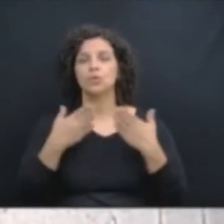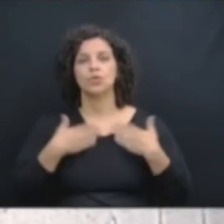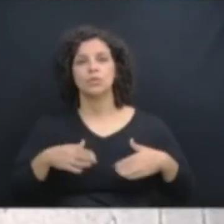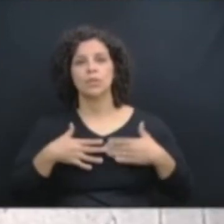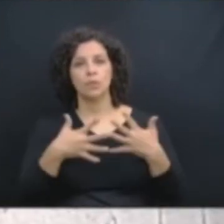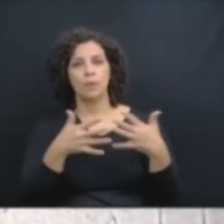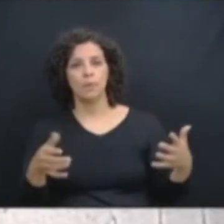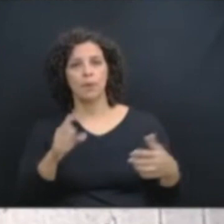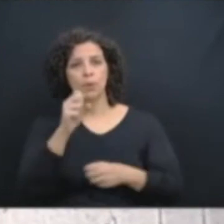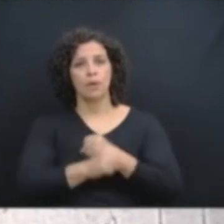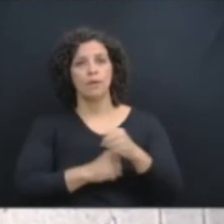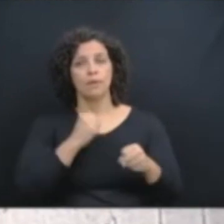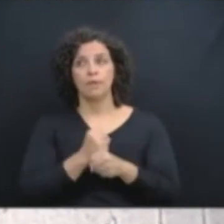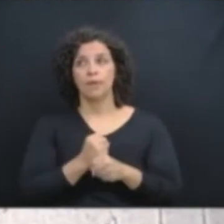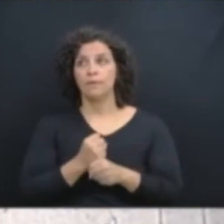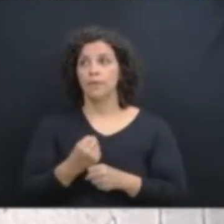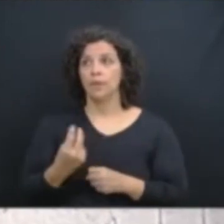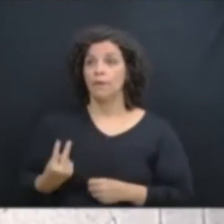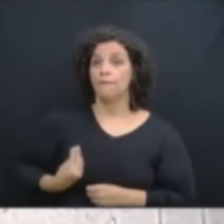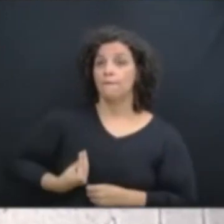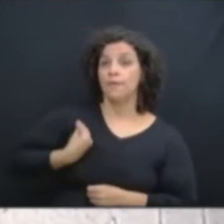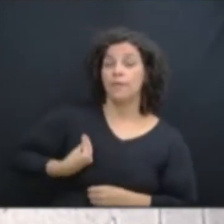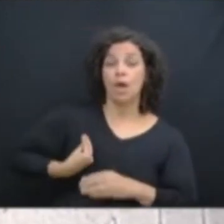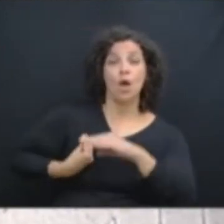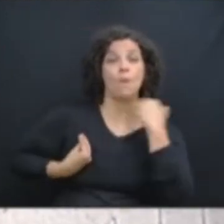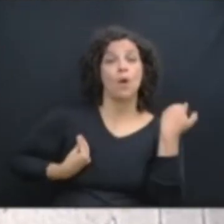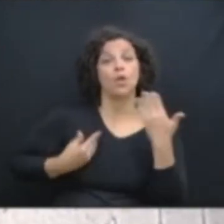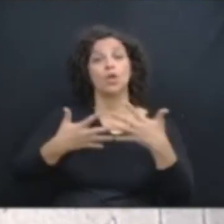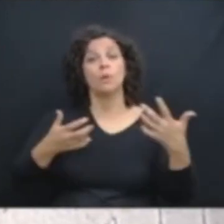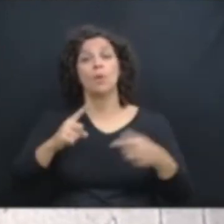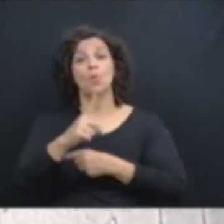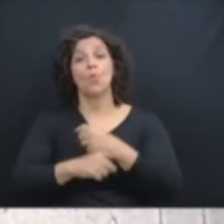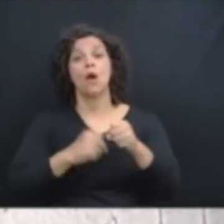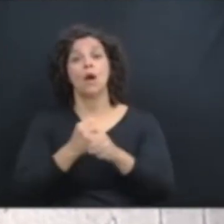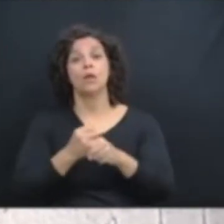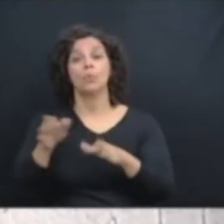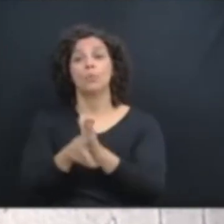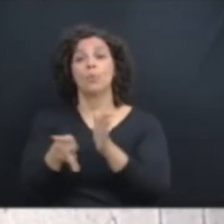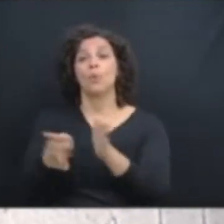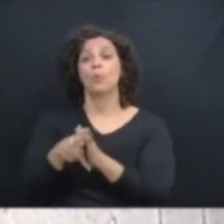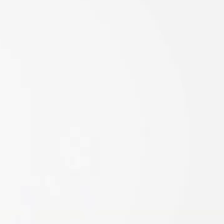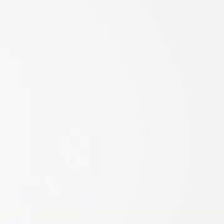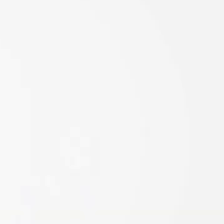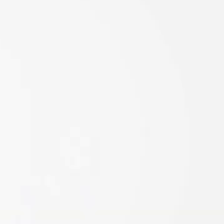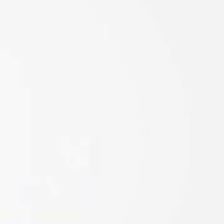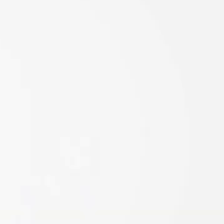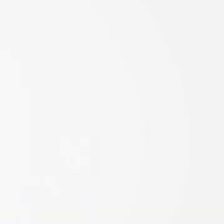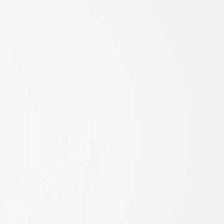descanso para a Copel no ano que vem? Vida ou morte para a Copel o ano que vem, na mão do governo do Paraná.